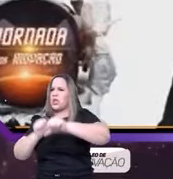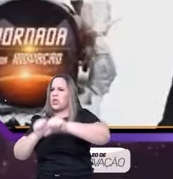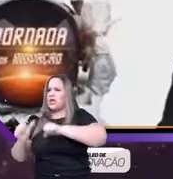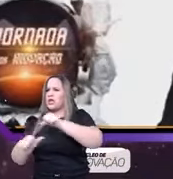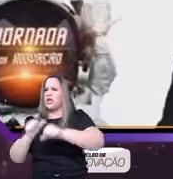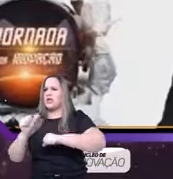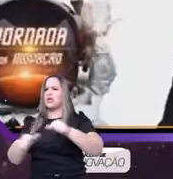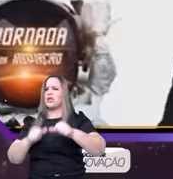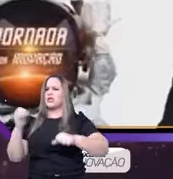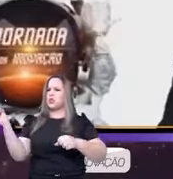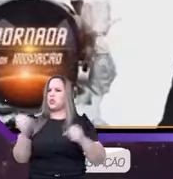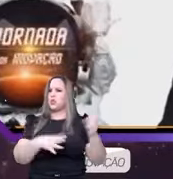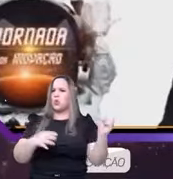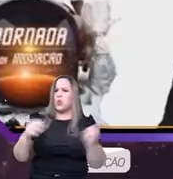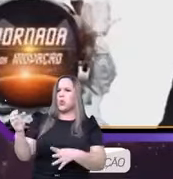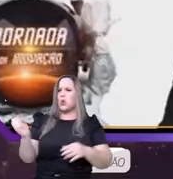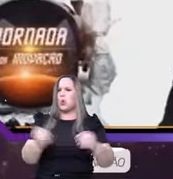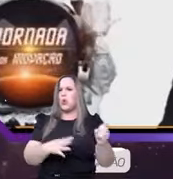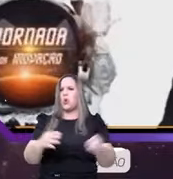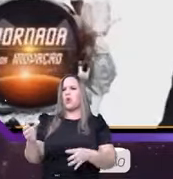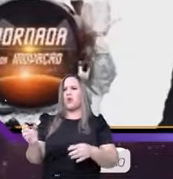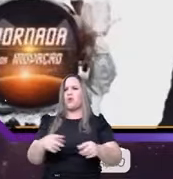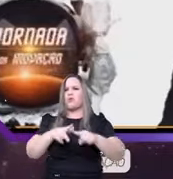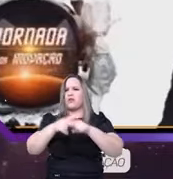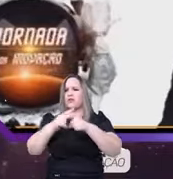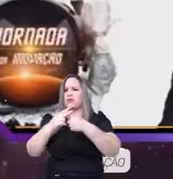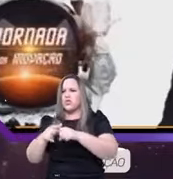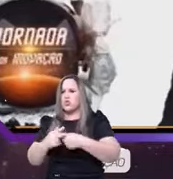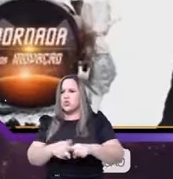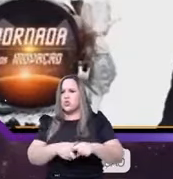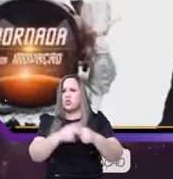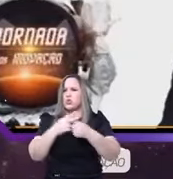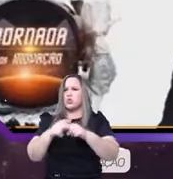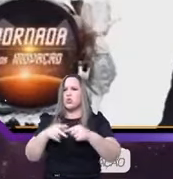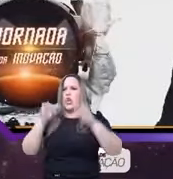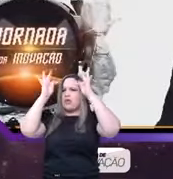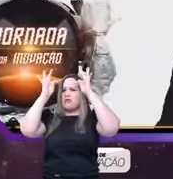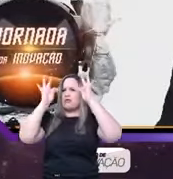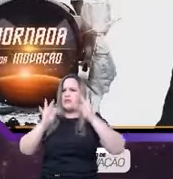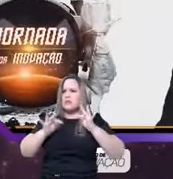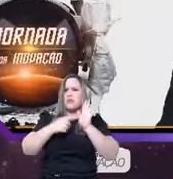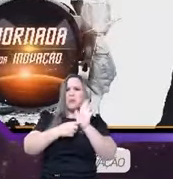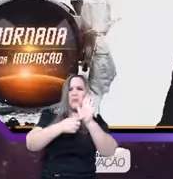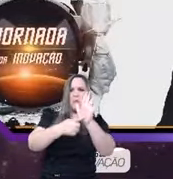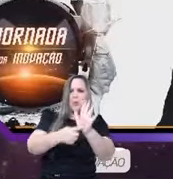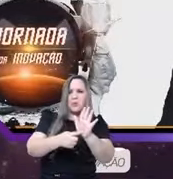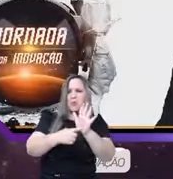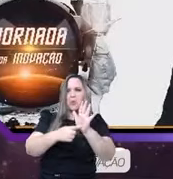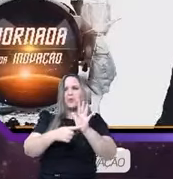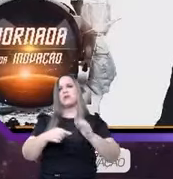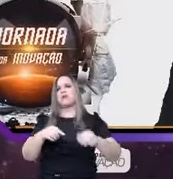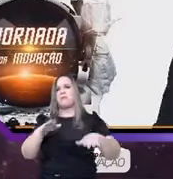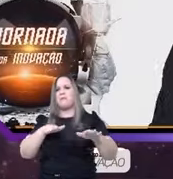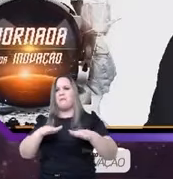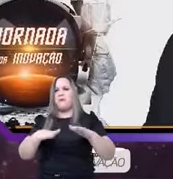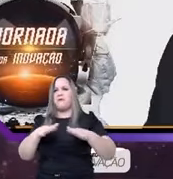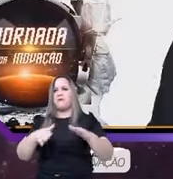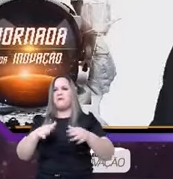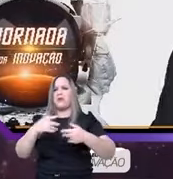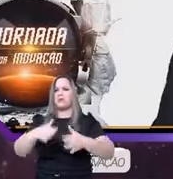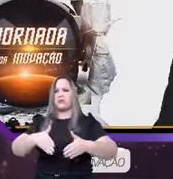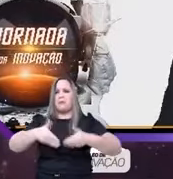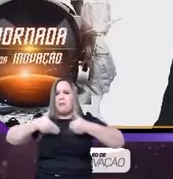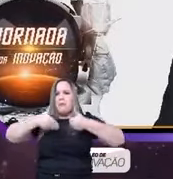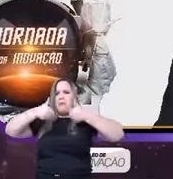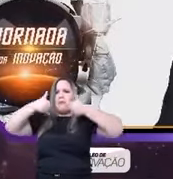que esses movimentos de aprimoramento de produtos, como a testemunha trouxe, Será que esses movimentos de melhoria